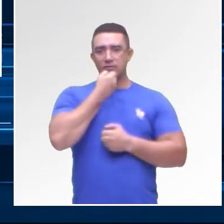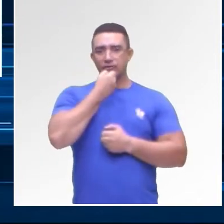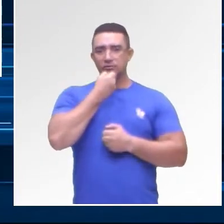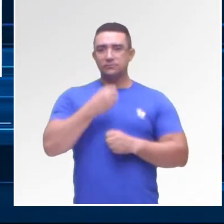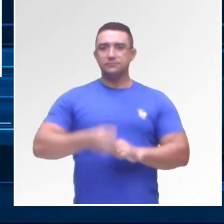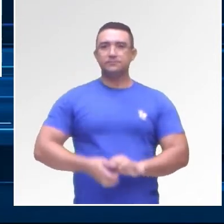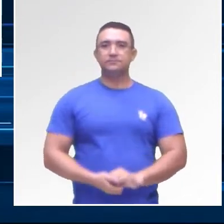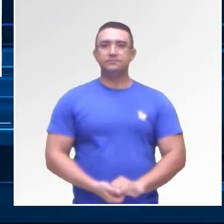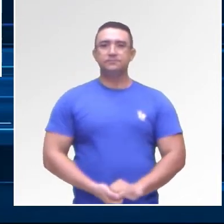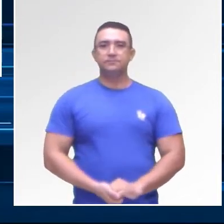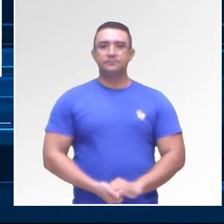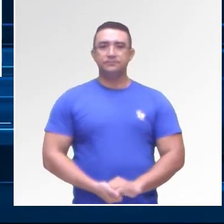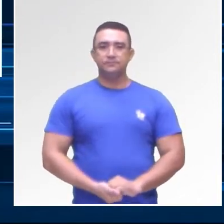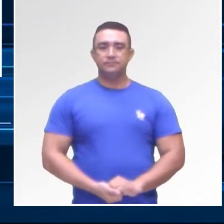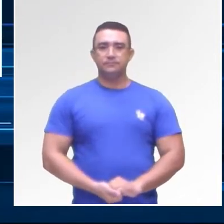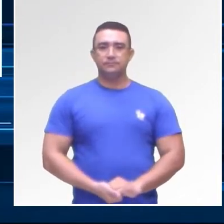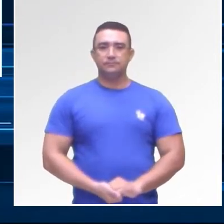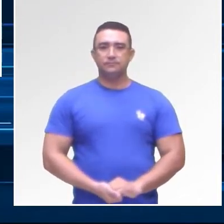vocês.